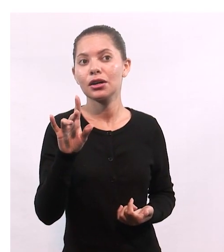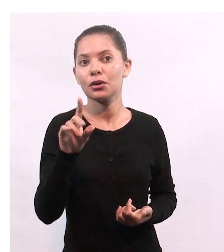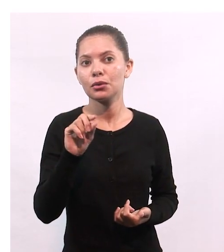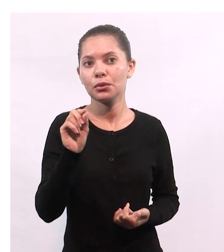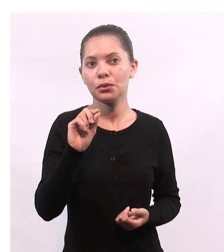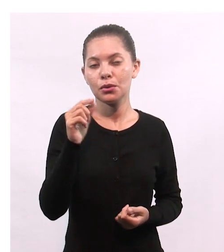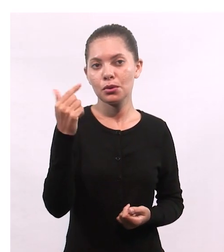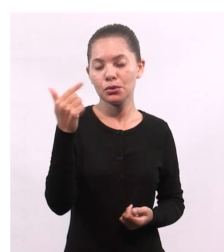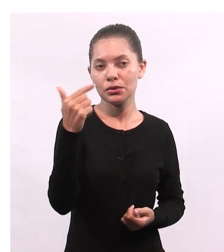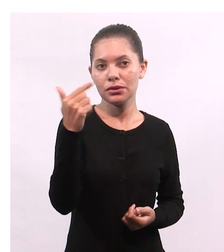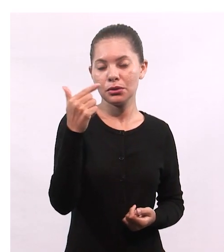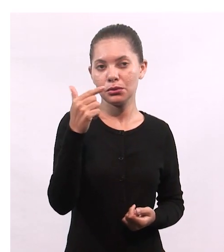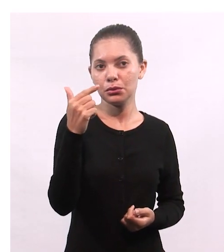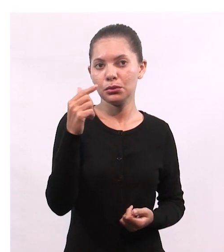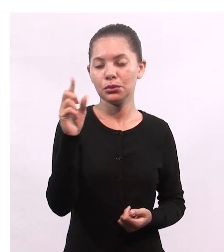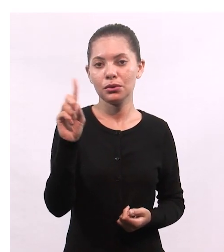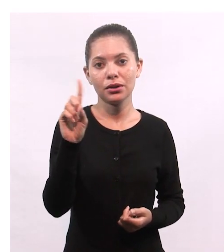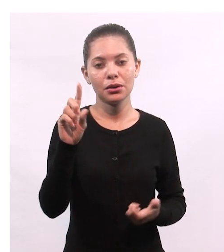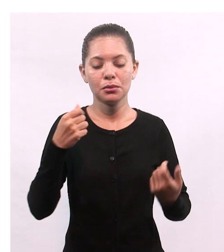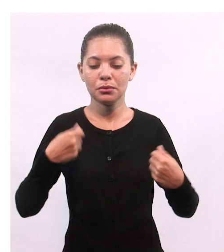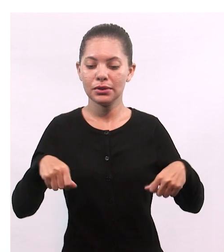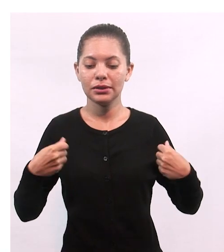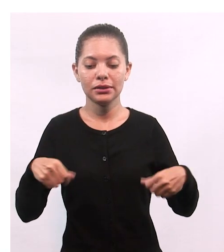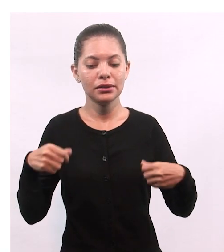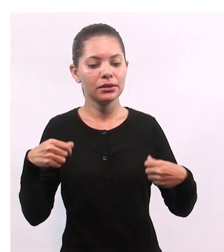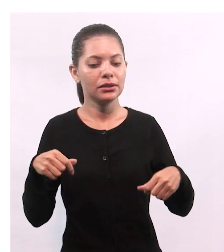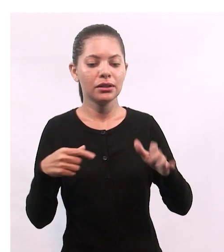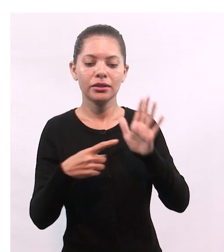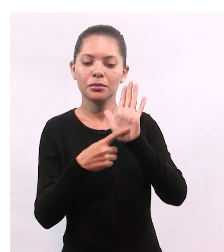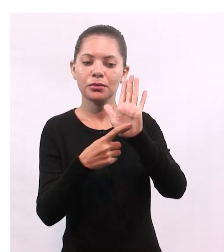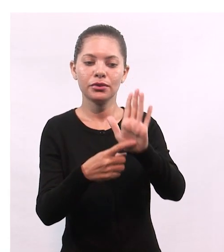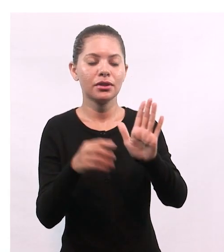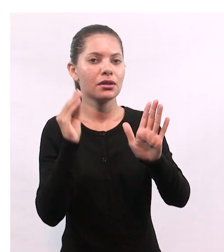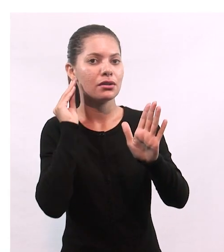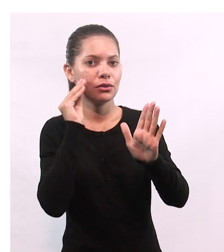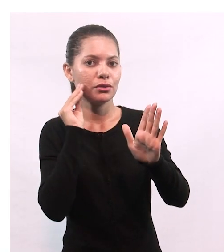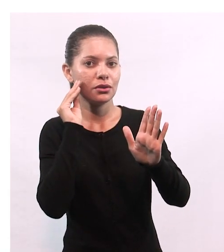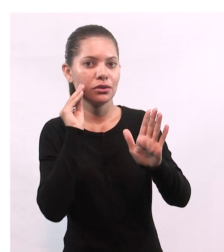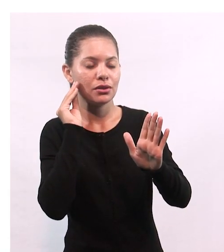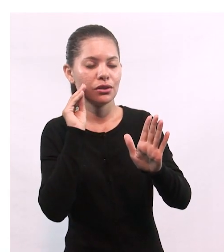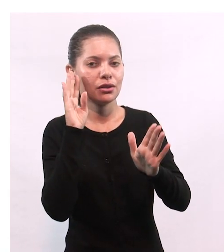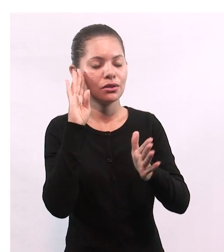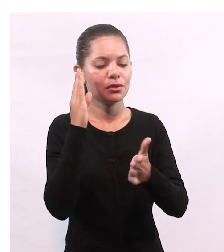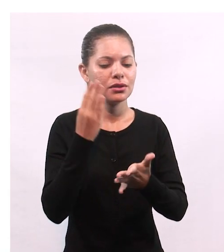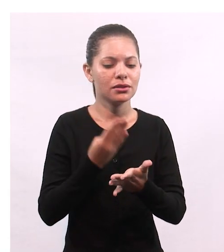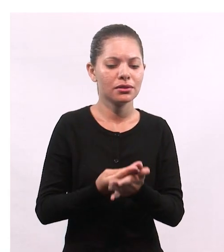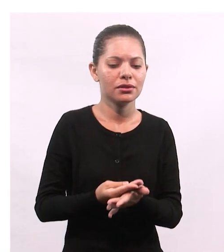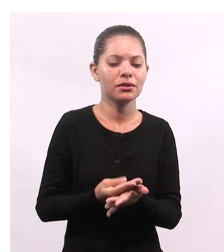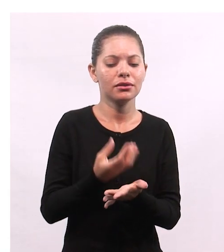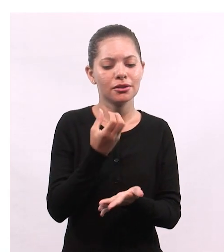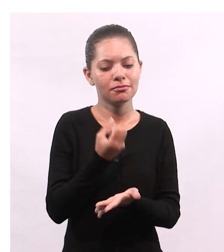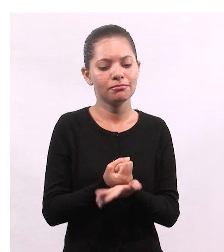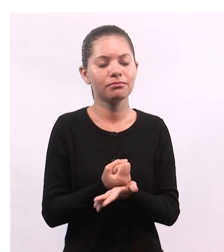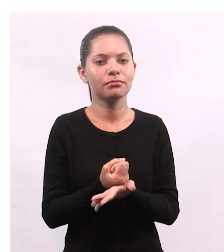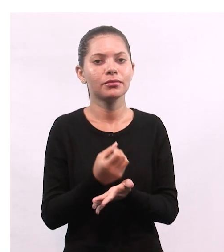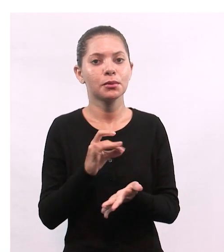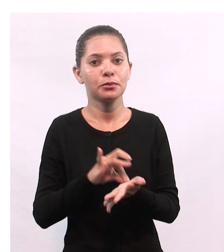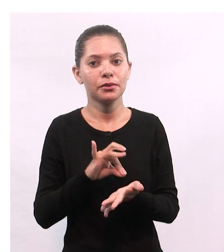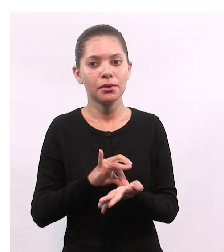em exceção os postulados e axiomas não carecem de demonstração e são aceitas como